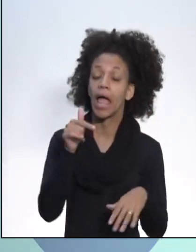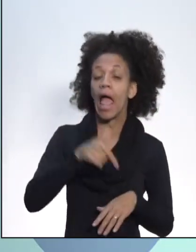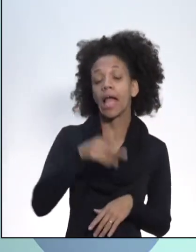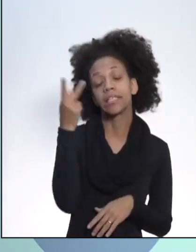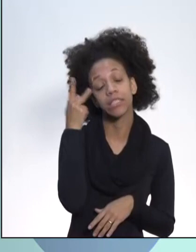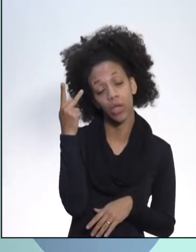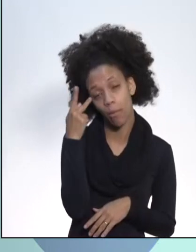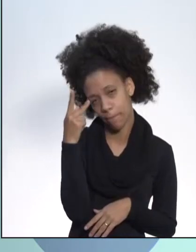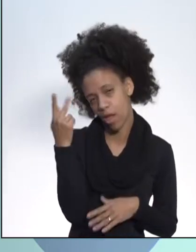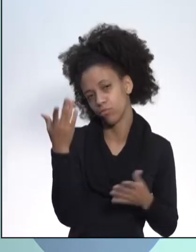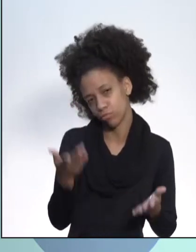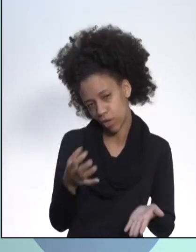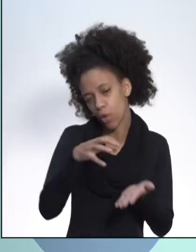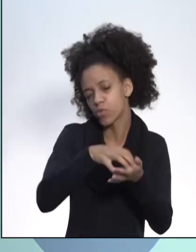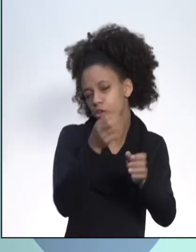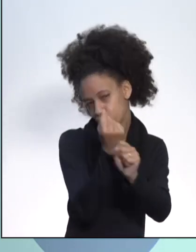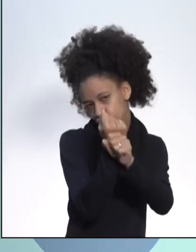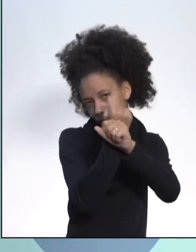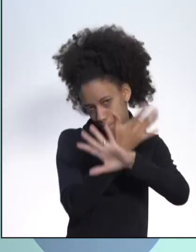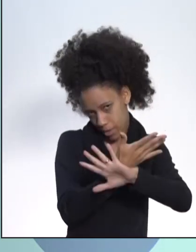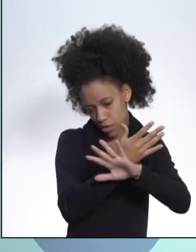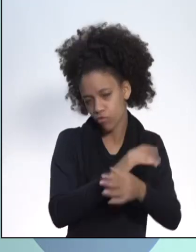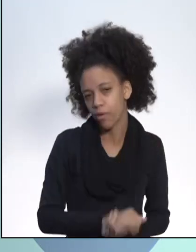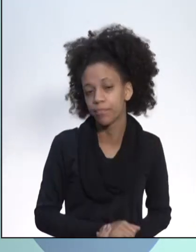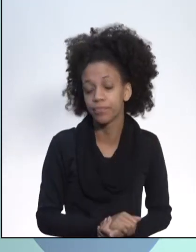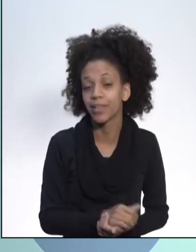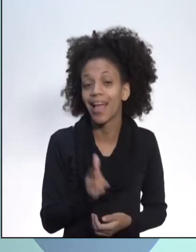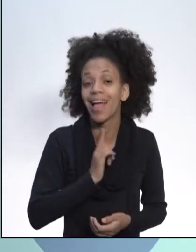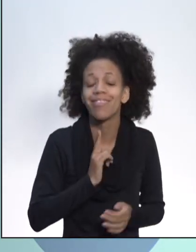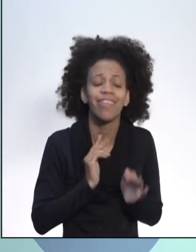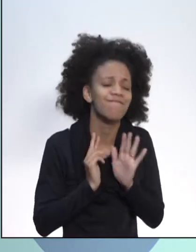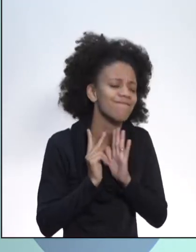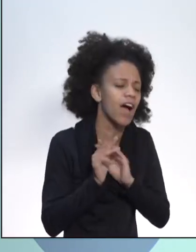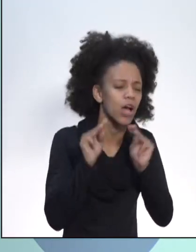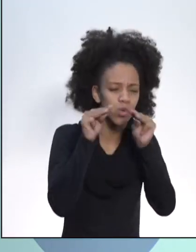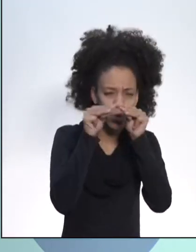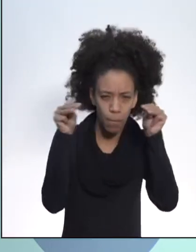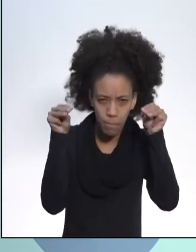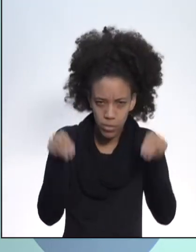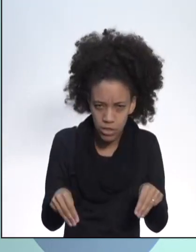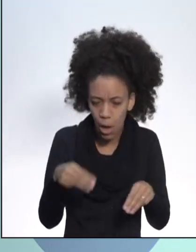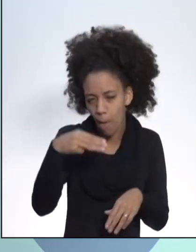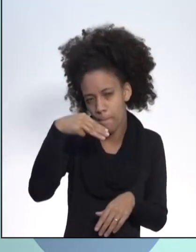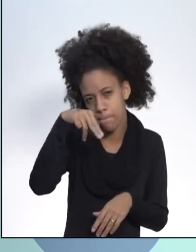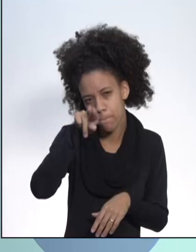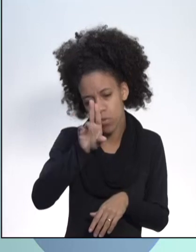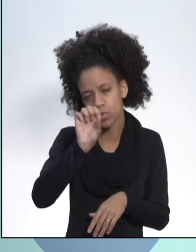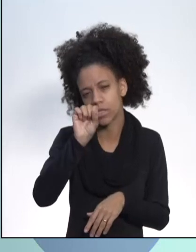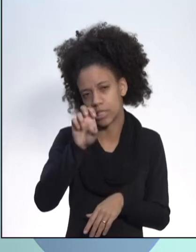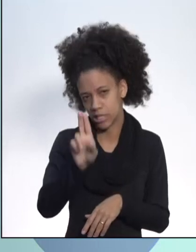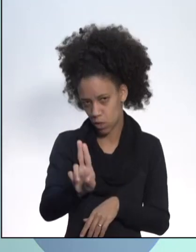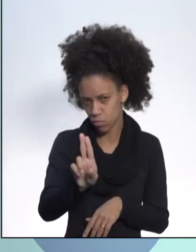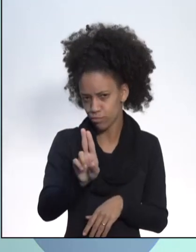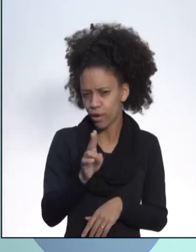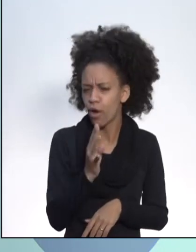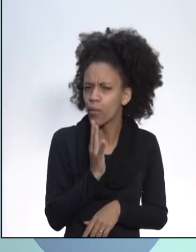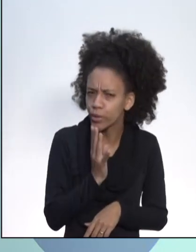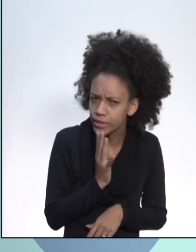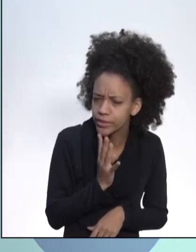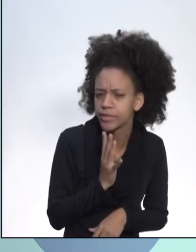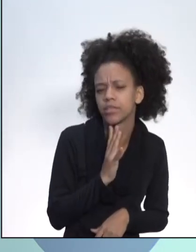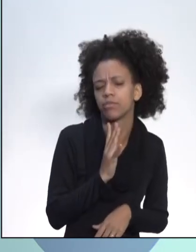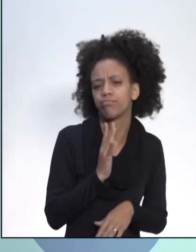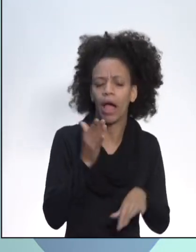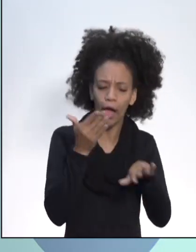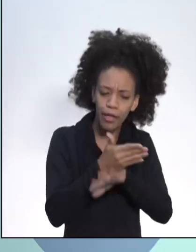Paulo, que é onde está o Centro de Mídias, a gente tem vários museus. O MASP é um dos mais conhecidos. Dá para entrar no